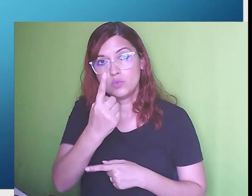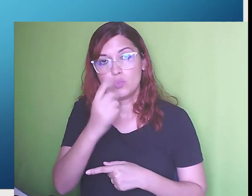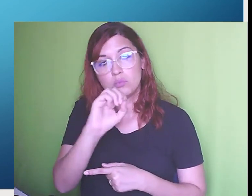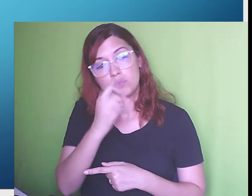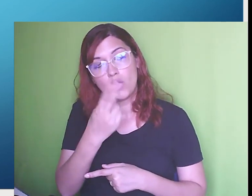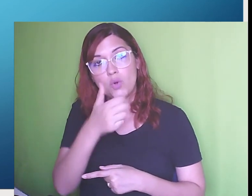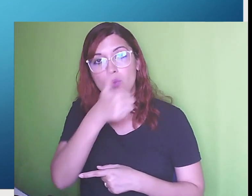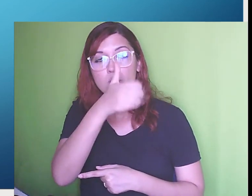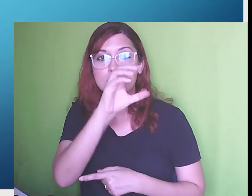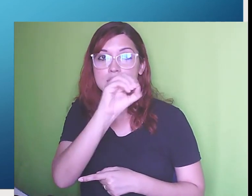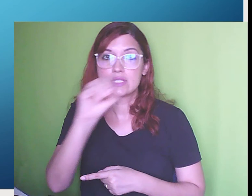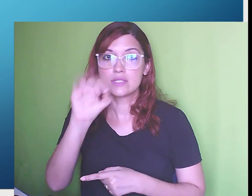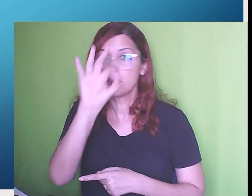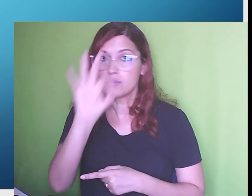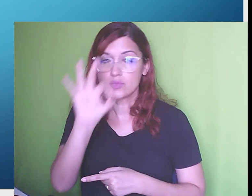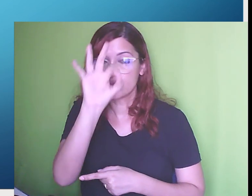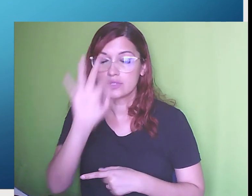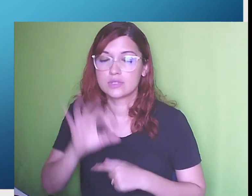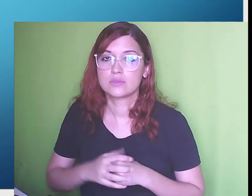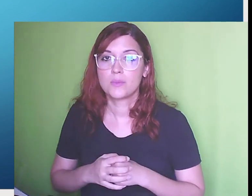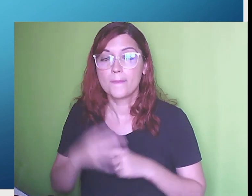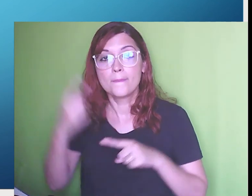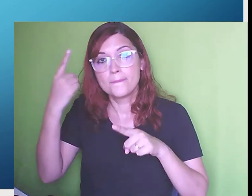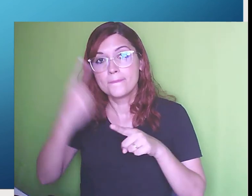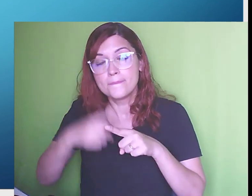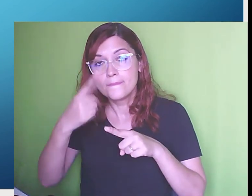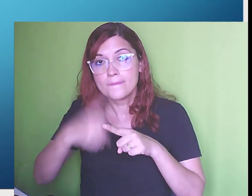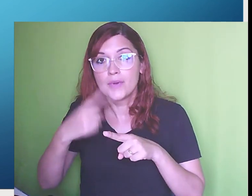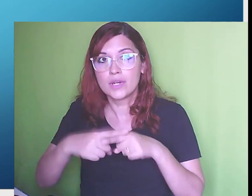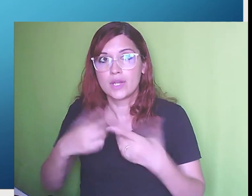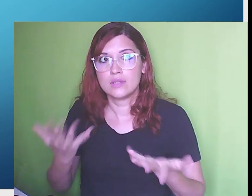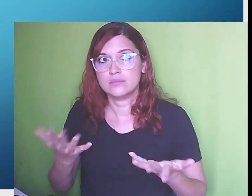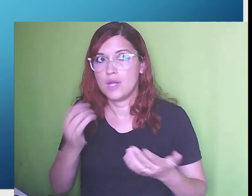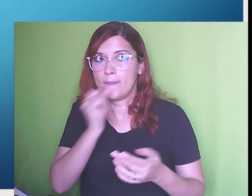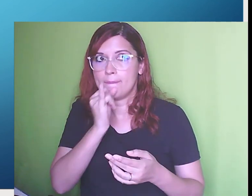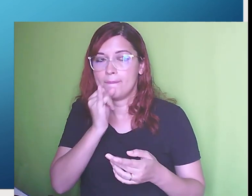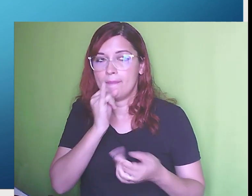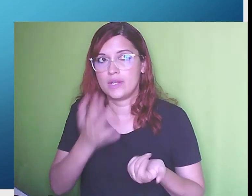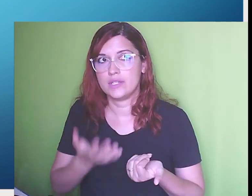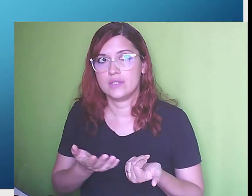que equivale a 100%. Por quê?